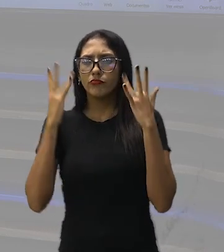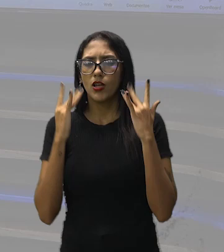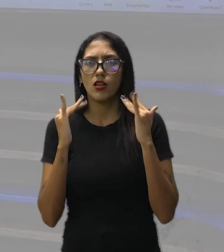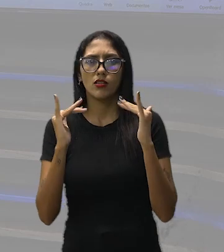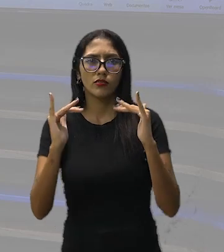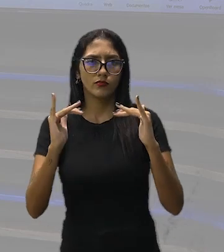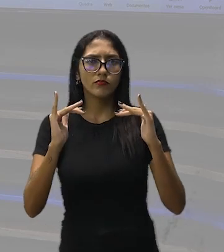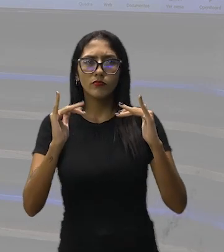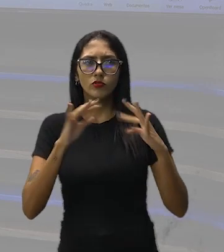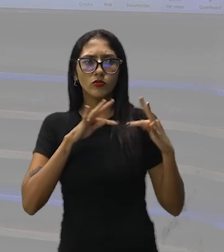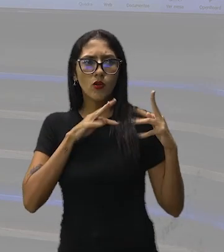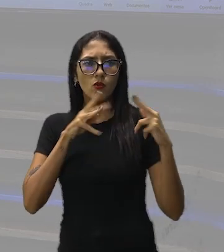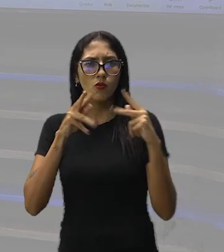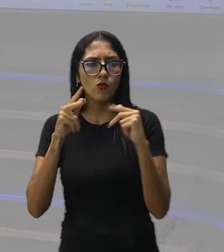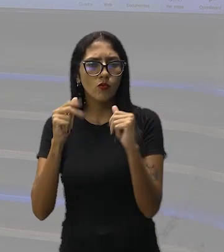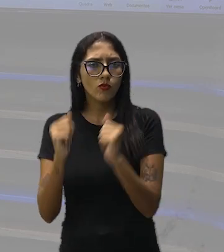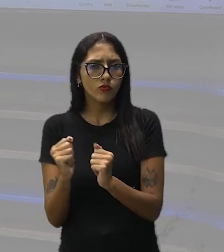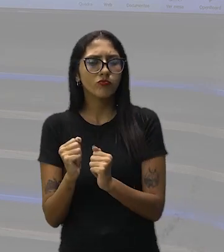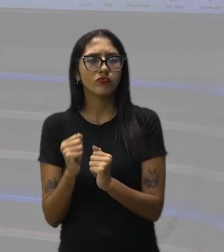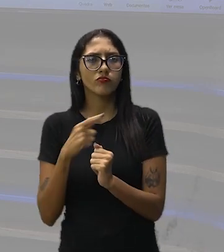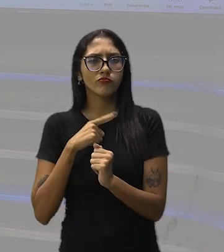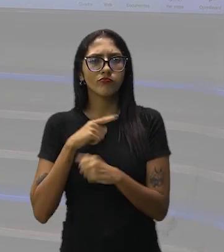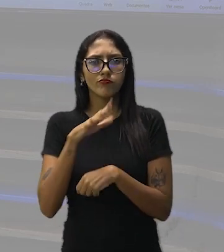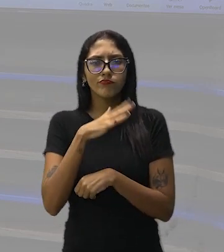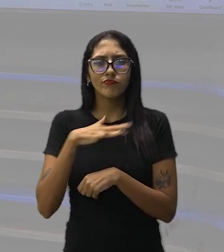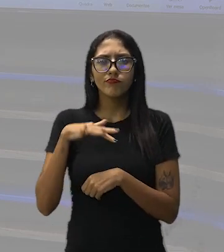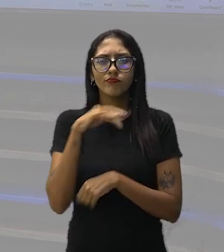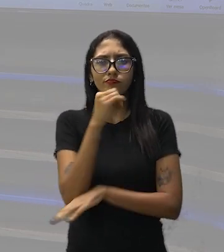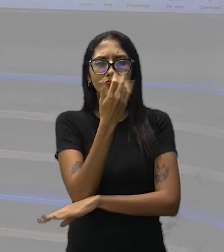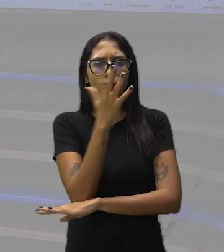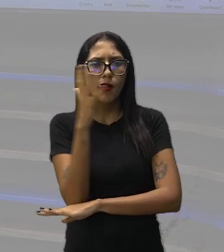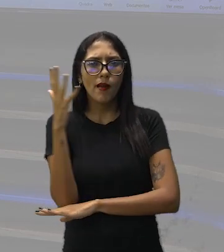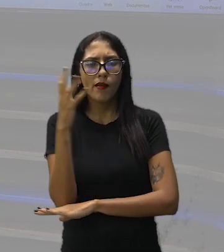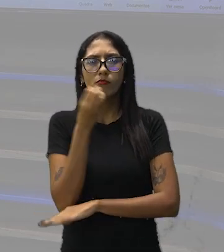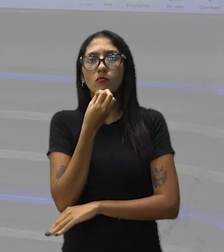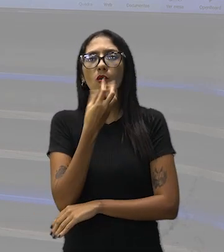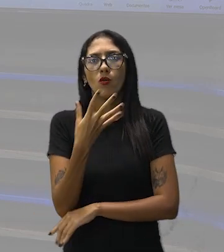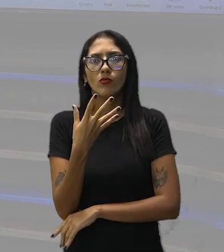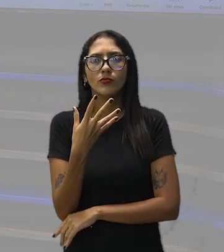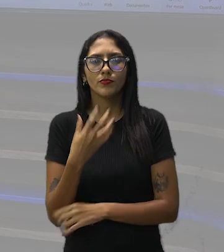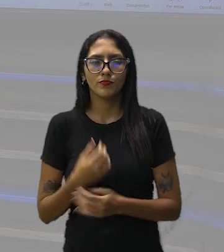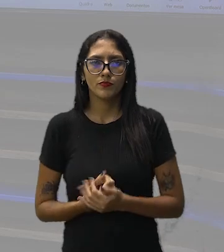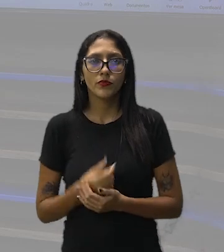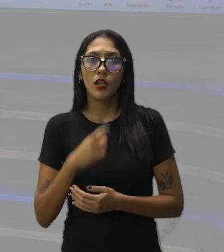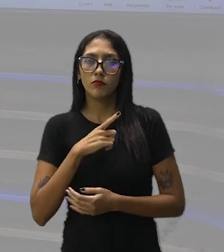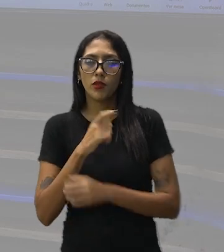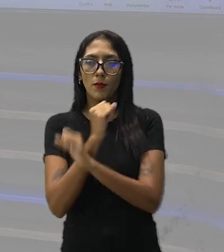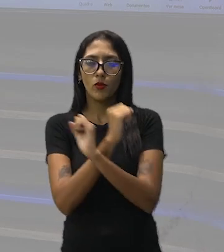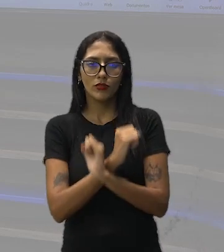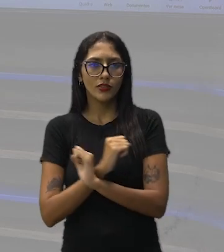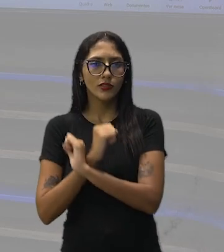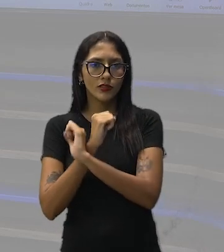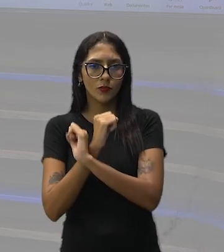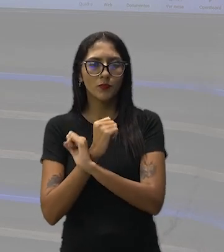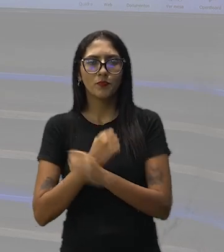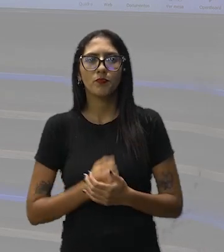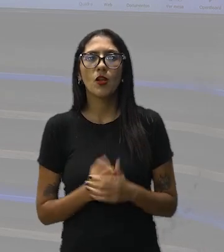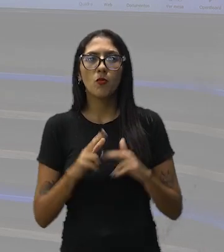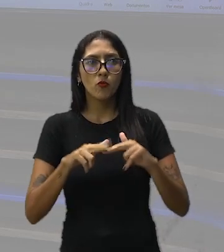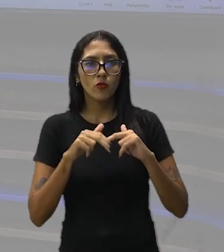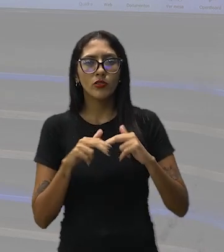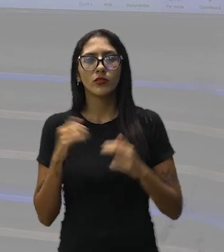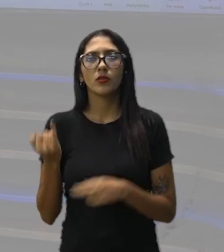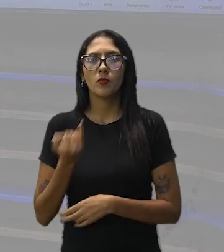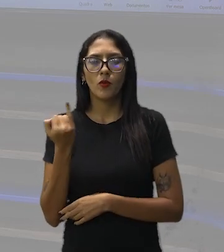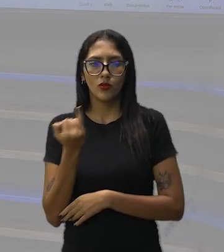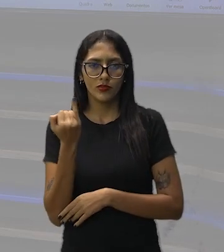ali toda aquela parte da flora urbanizada, então protegida, tá bom? Então é muito importante também